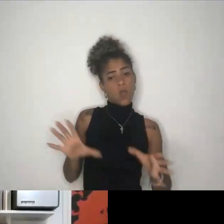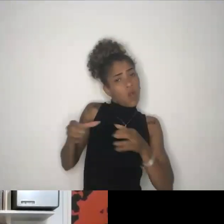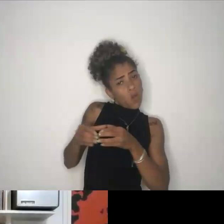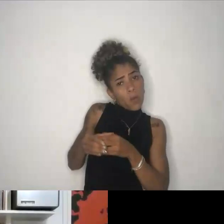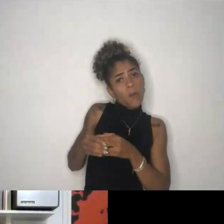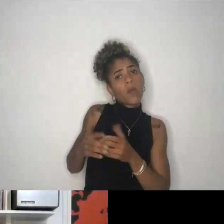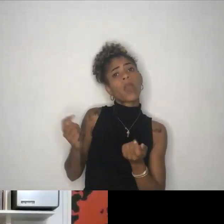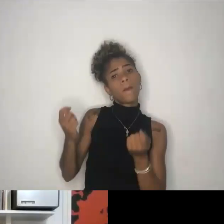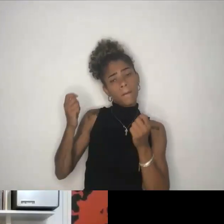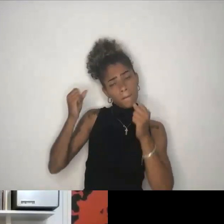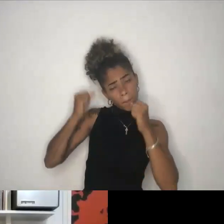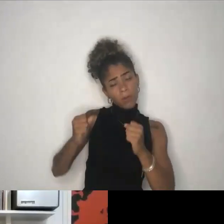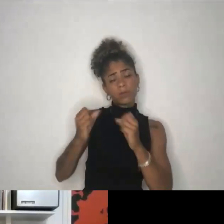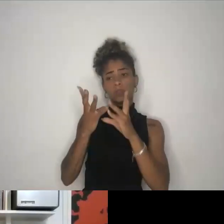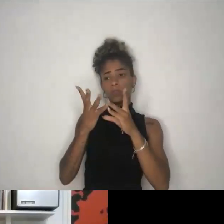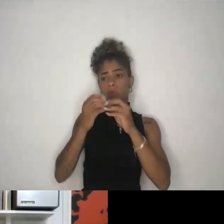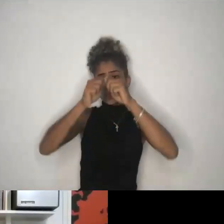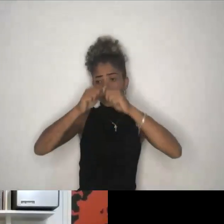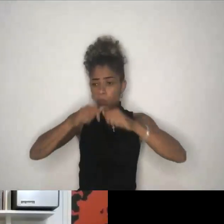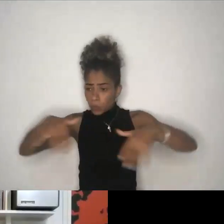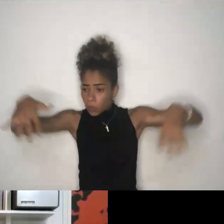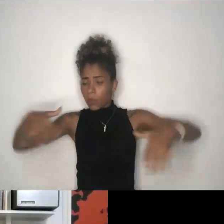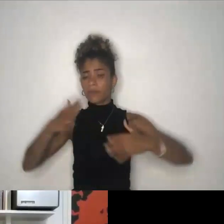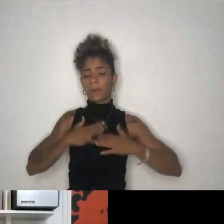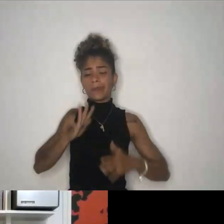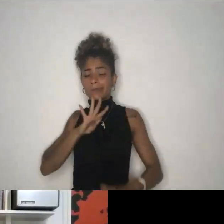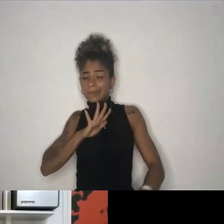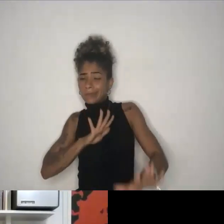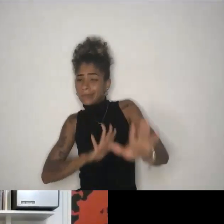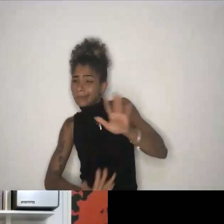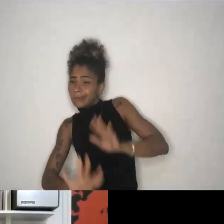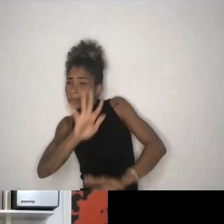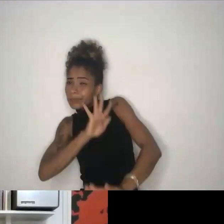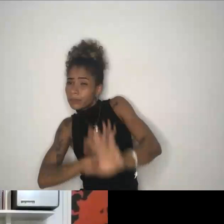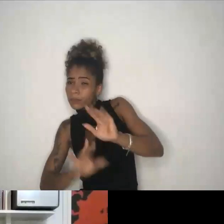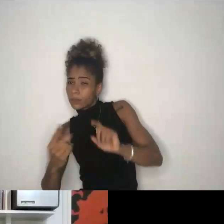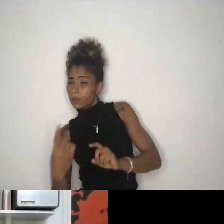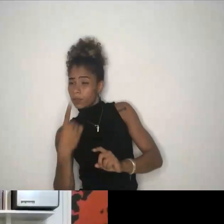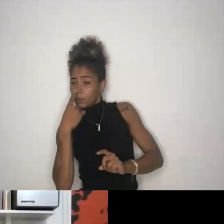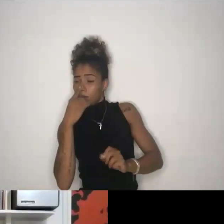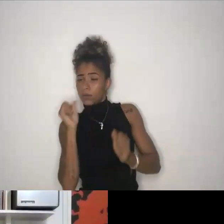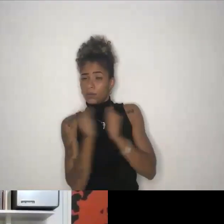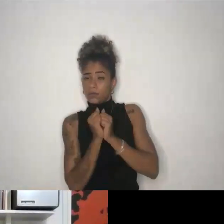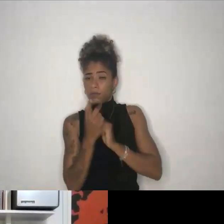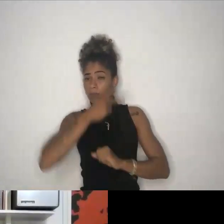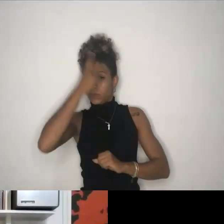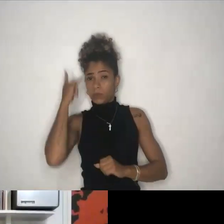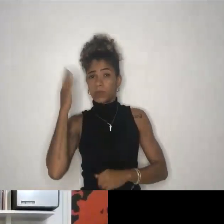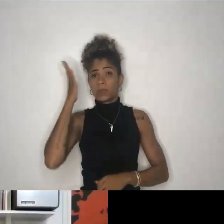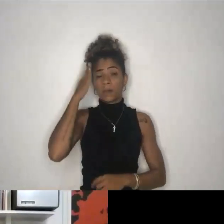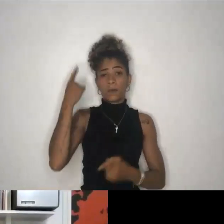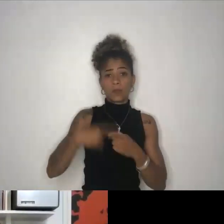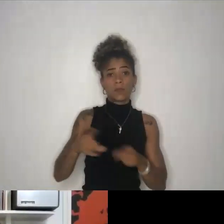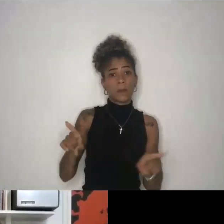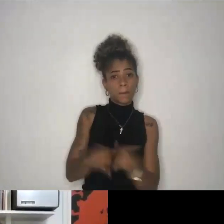se diluir ou não então eu fiquei mais cauteloso em aproximar pessoas sabe porque eu também sou um cara assim